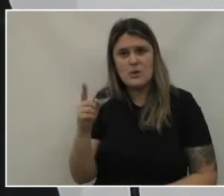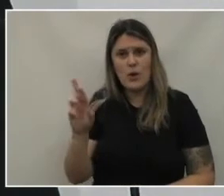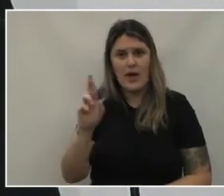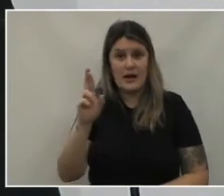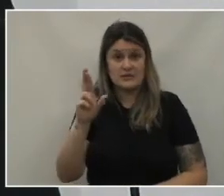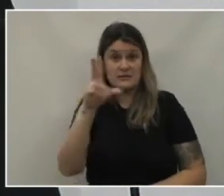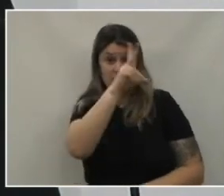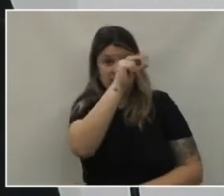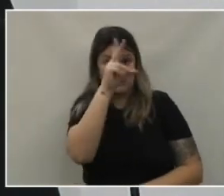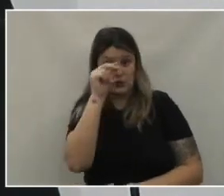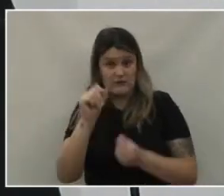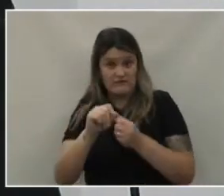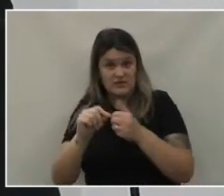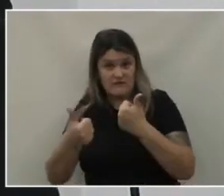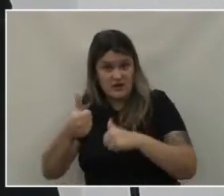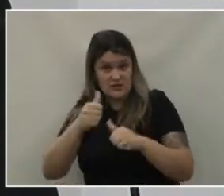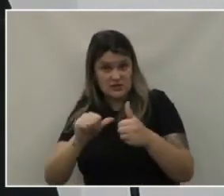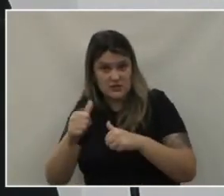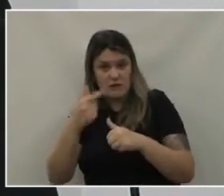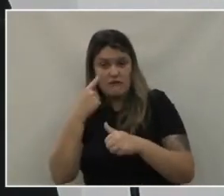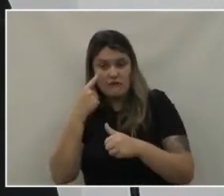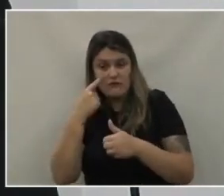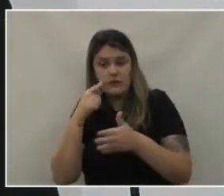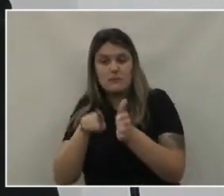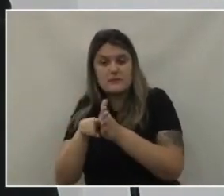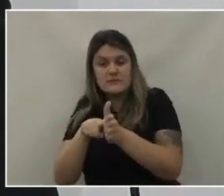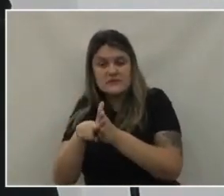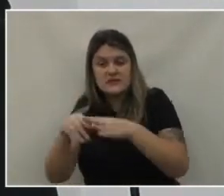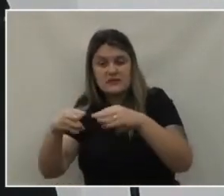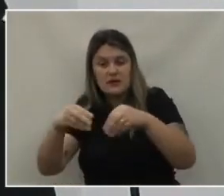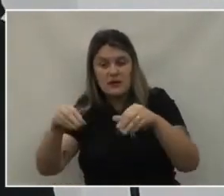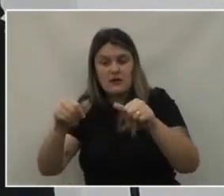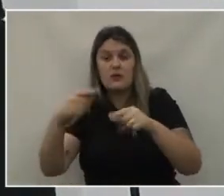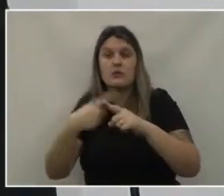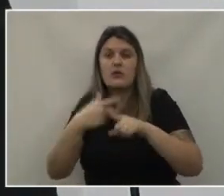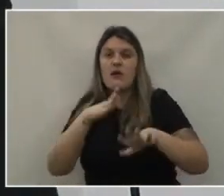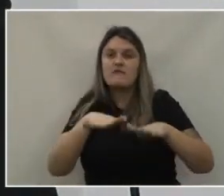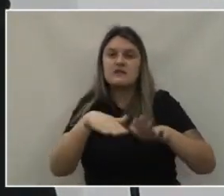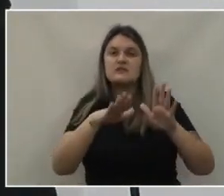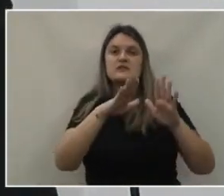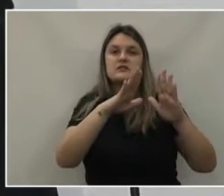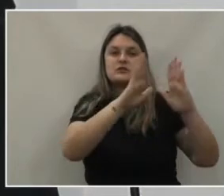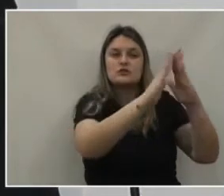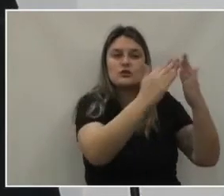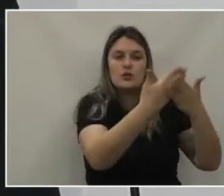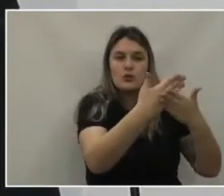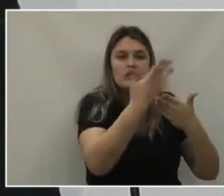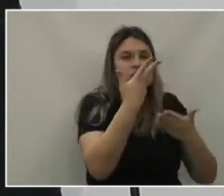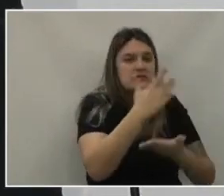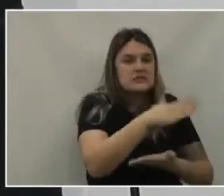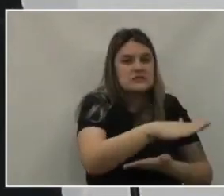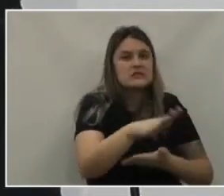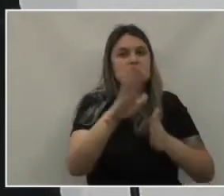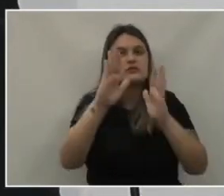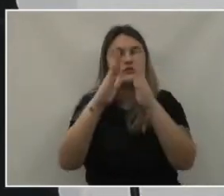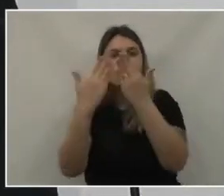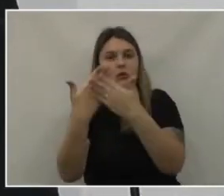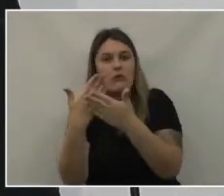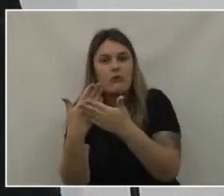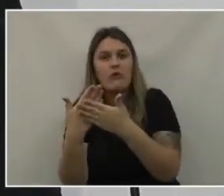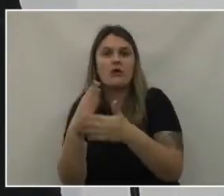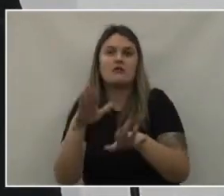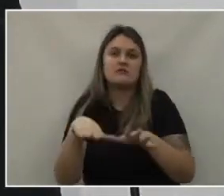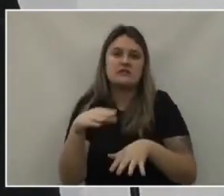avaliado. Nós temos aí, nós fomos chamados nas creches, nós fomos chamados nas escolas, tem escolas